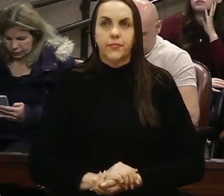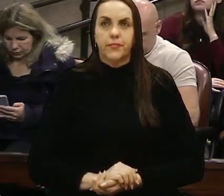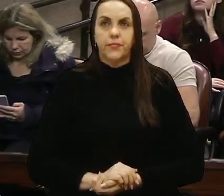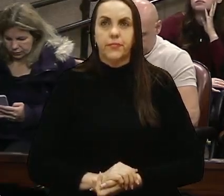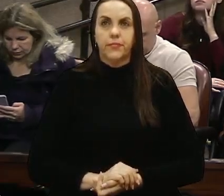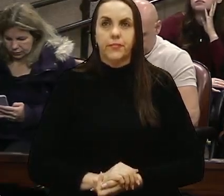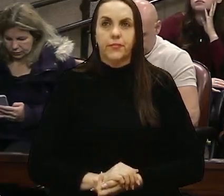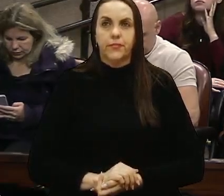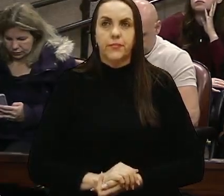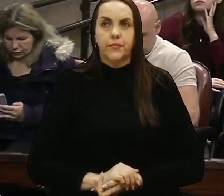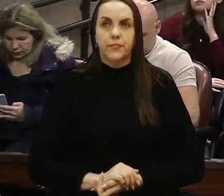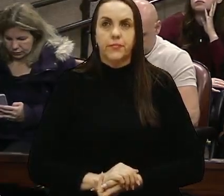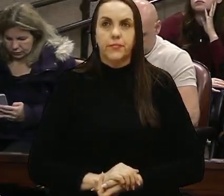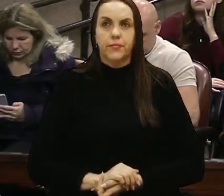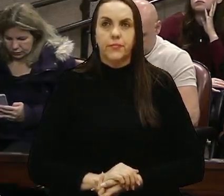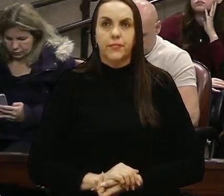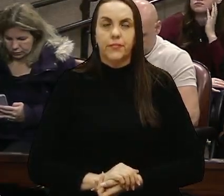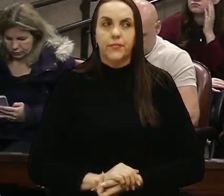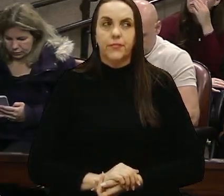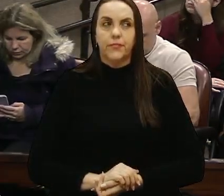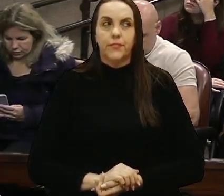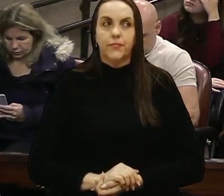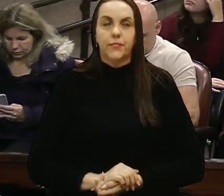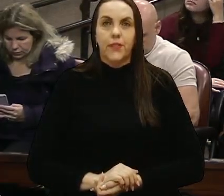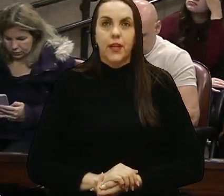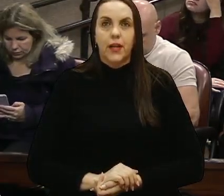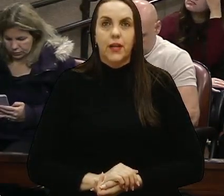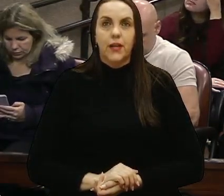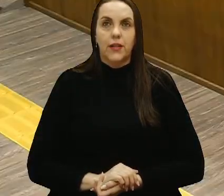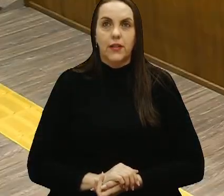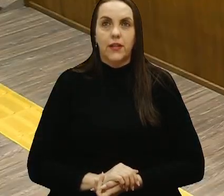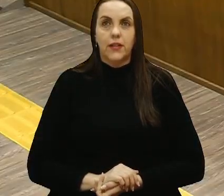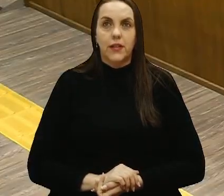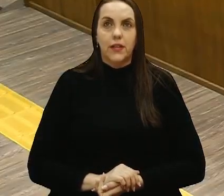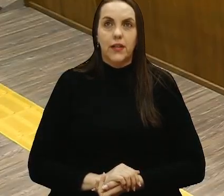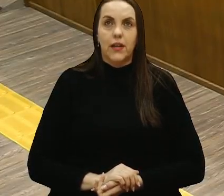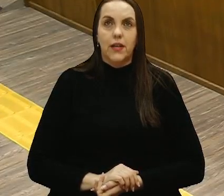Obrigado, vereador Edson. Com a palavra, vereadora